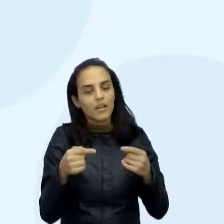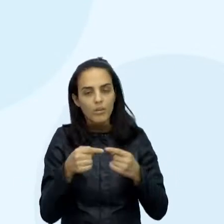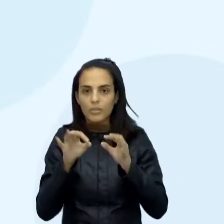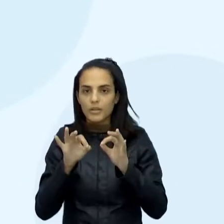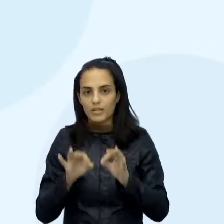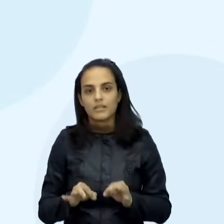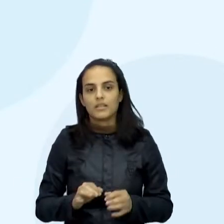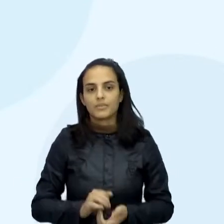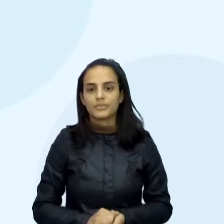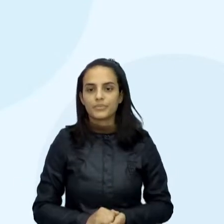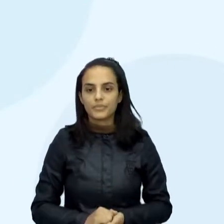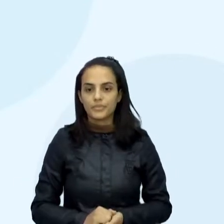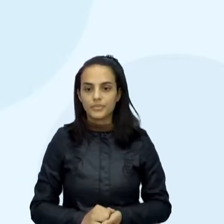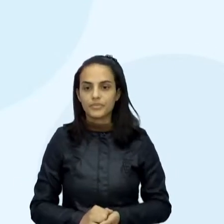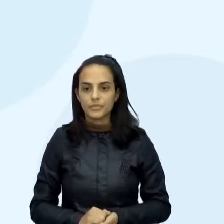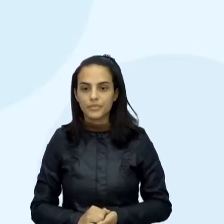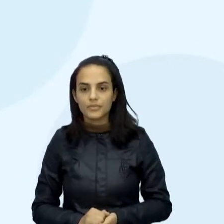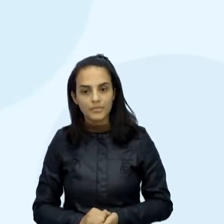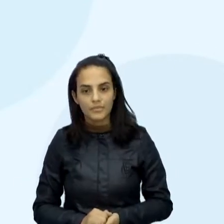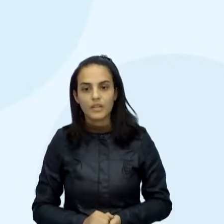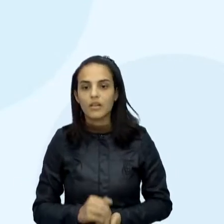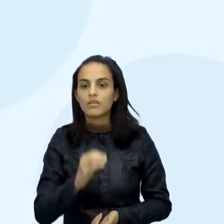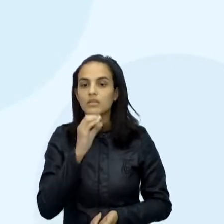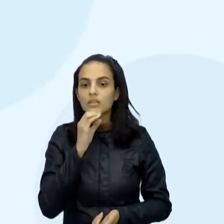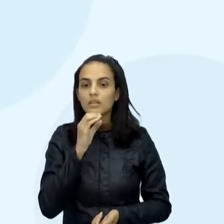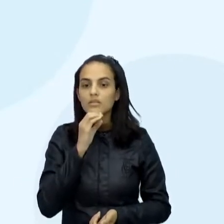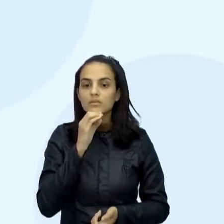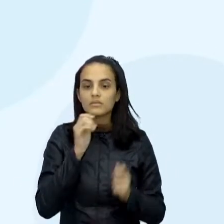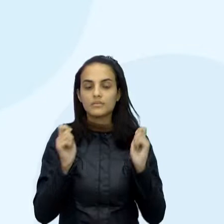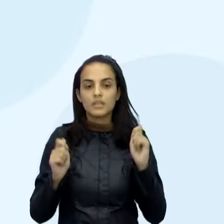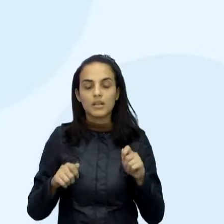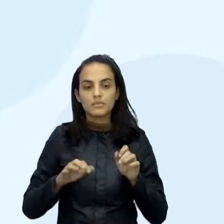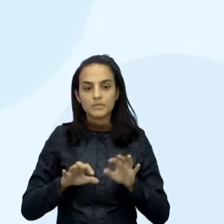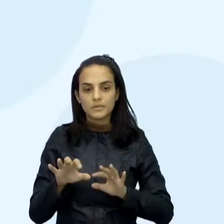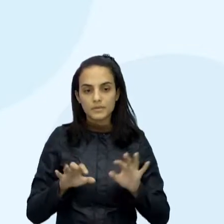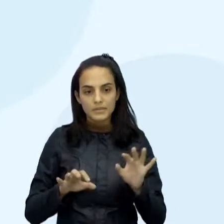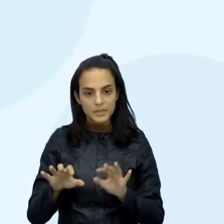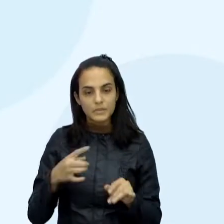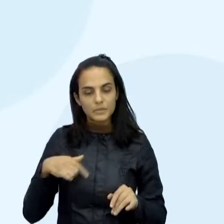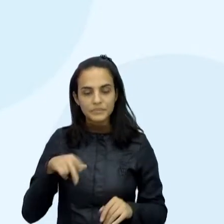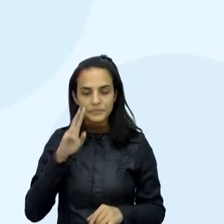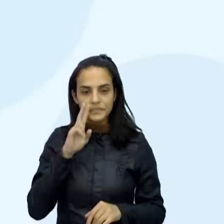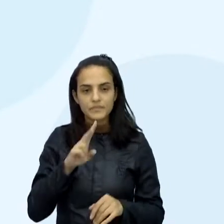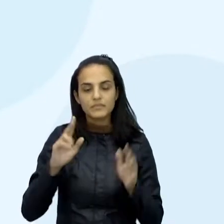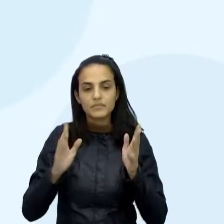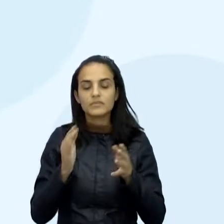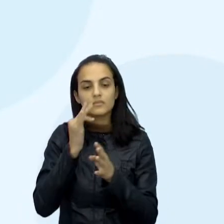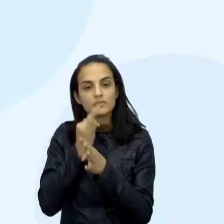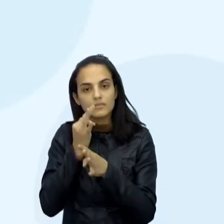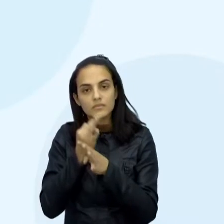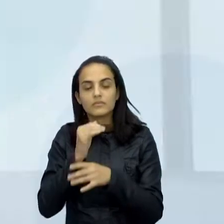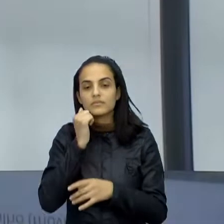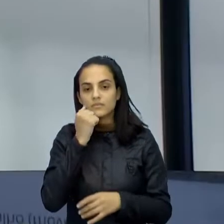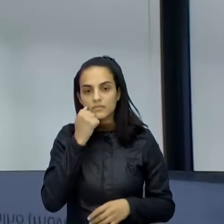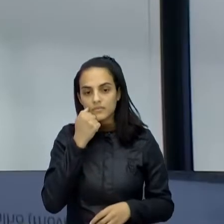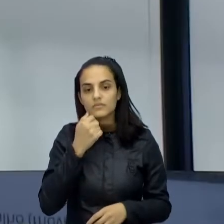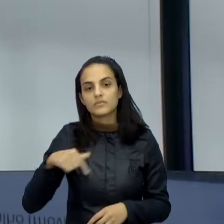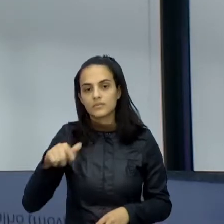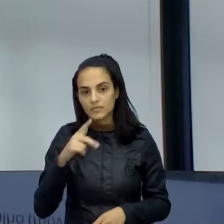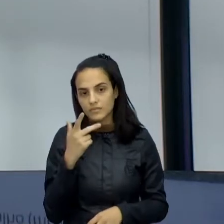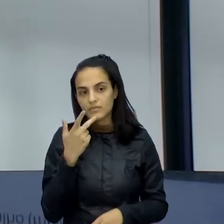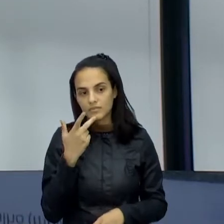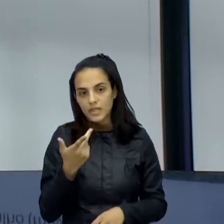aqui à termodinâmica. A termodinâmica é o calor provocando movimento. E a gente já viu que na física, na ciência, a gente